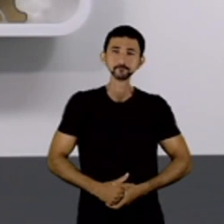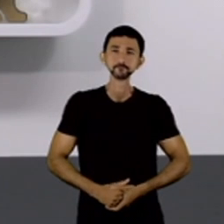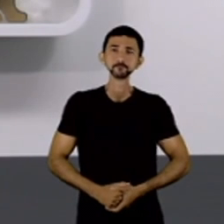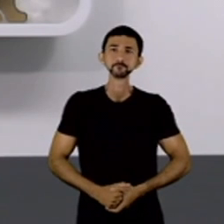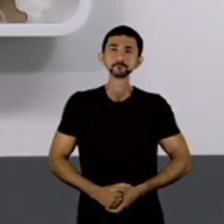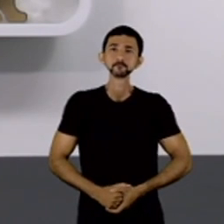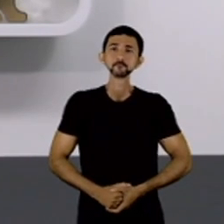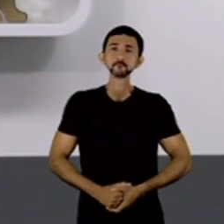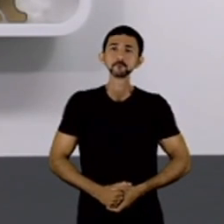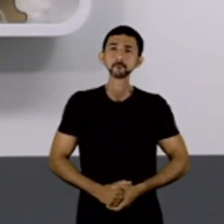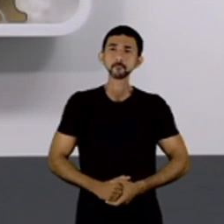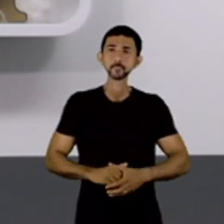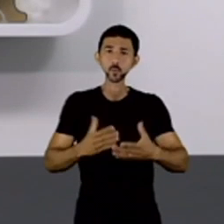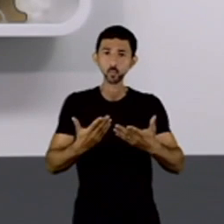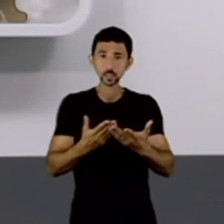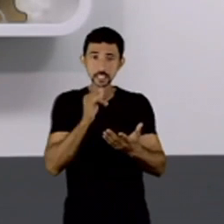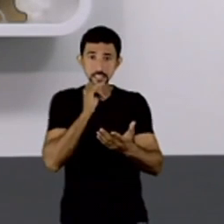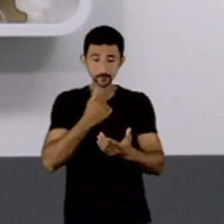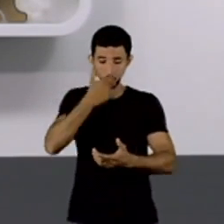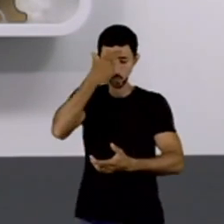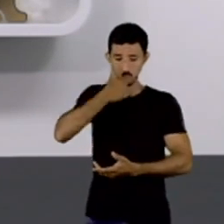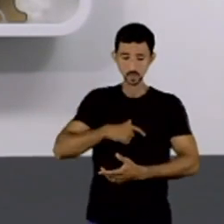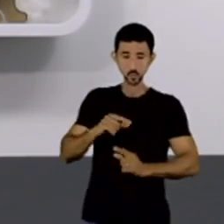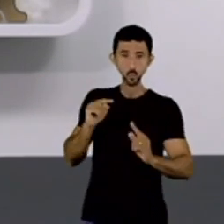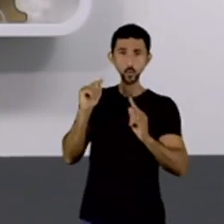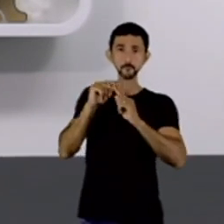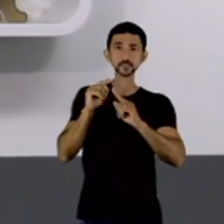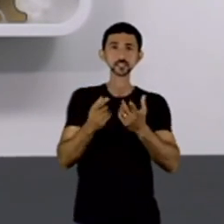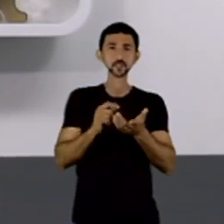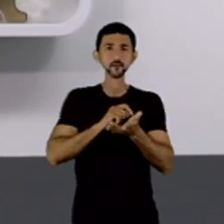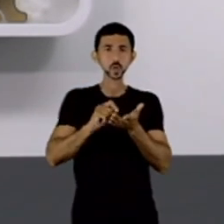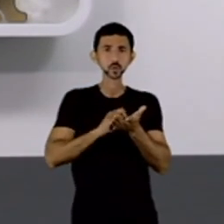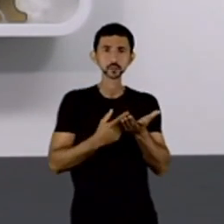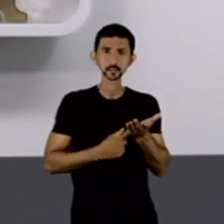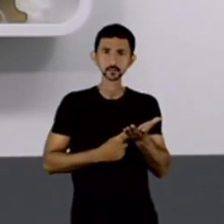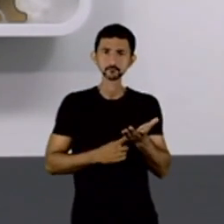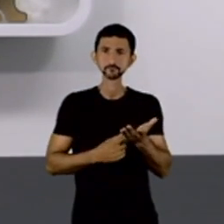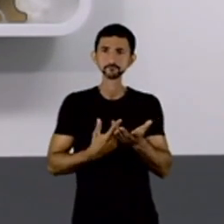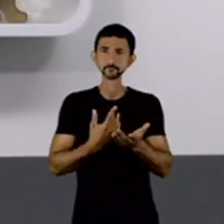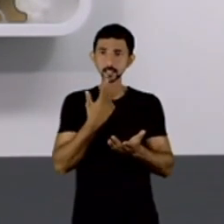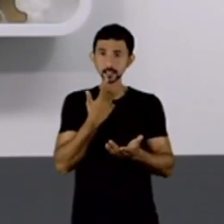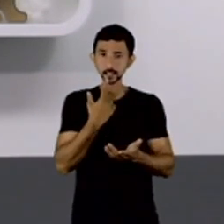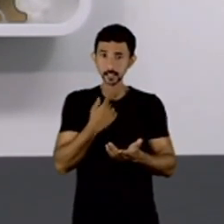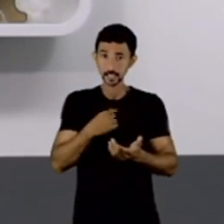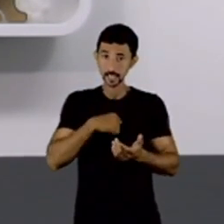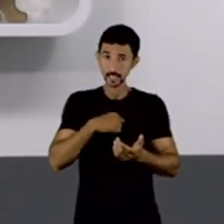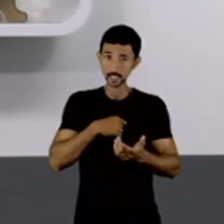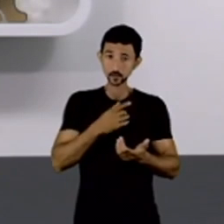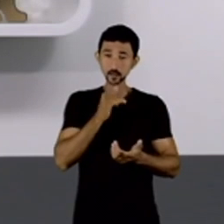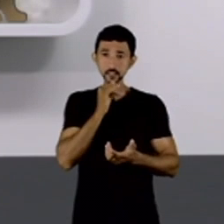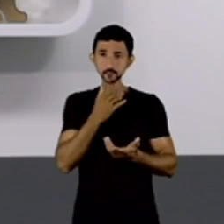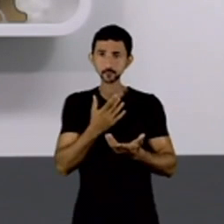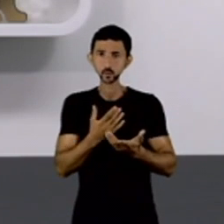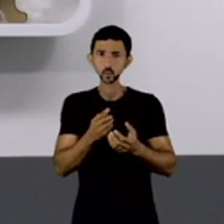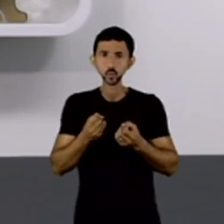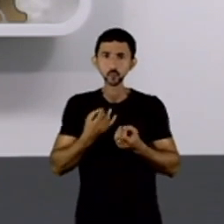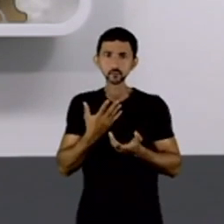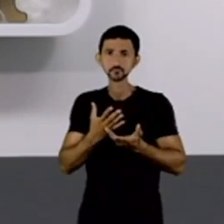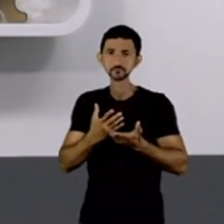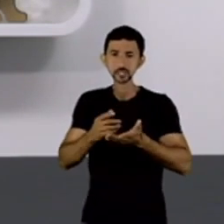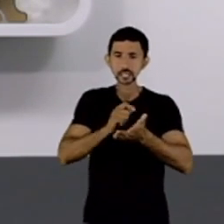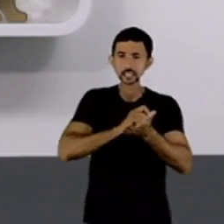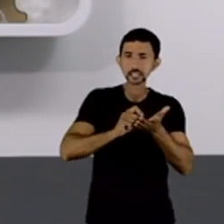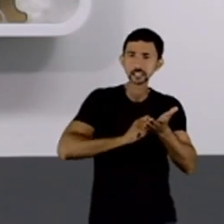entender. Quando eu sou objetivo na hora que escrevo um texto? Quando eu não expresso por